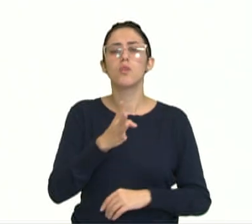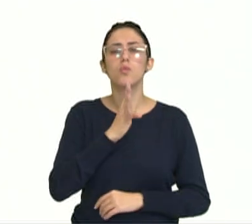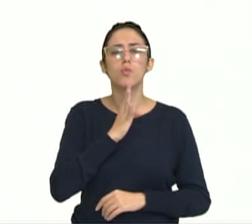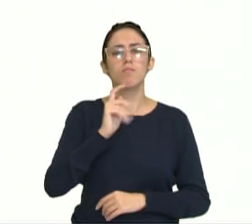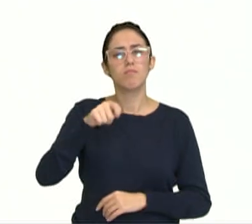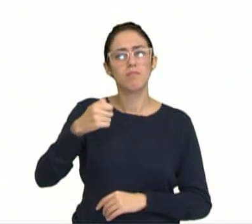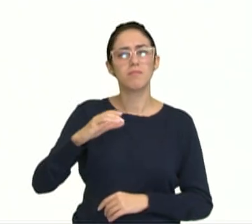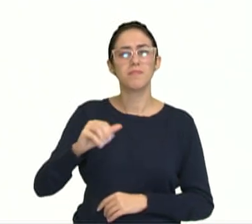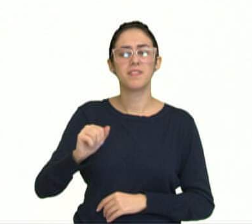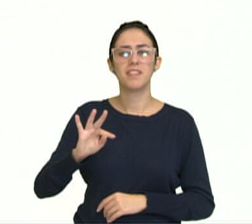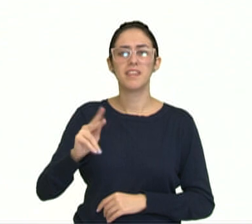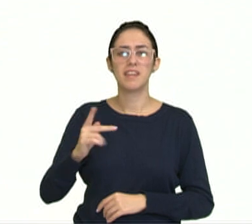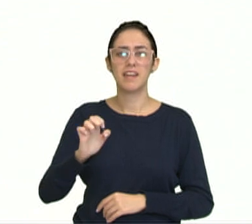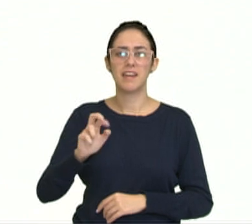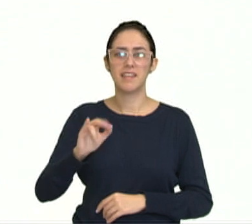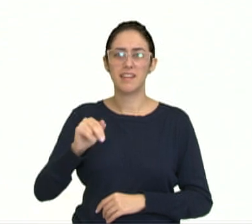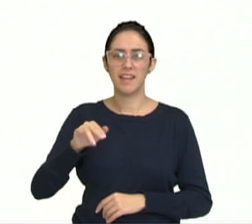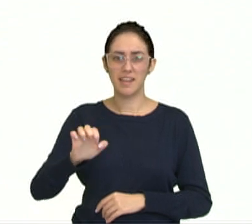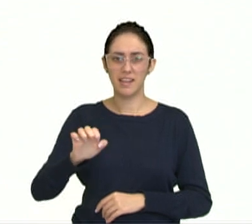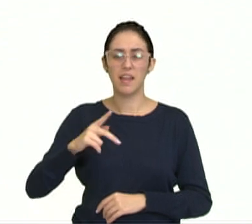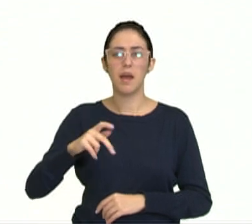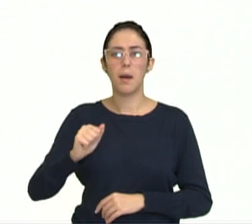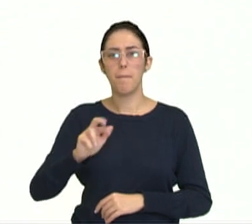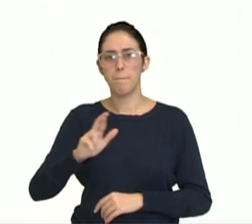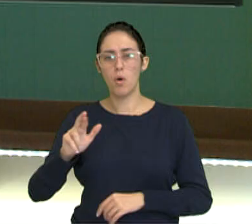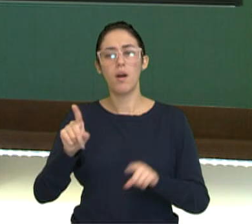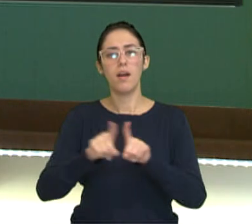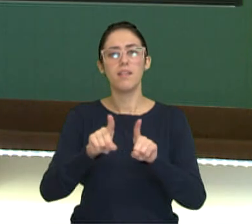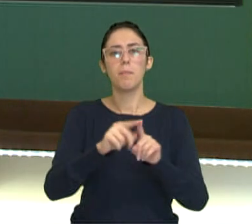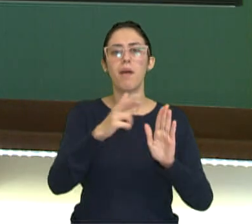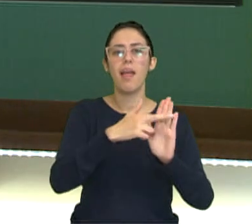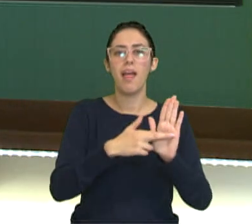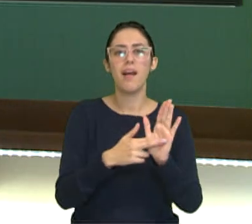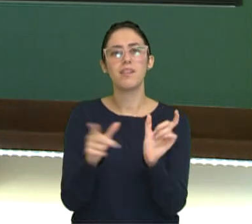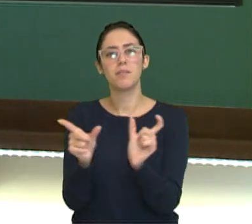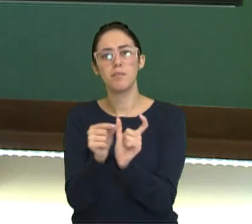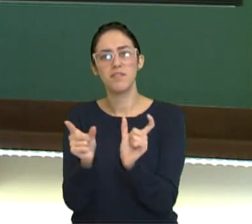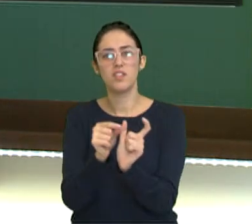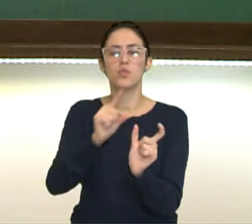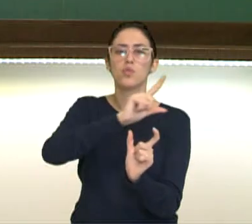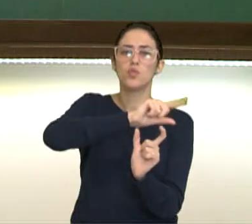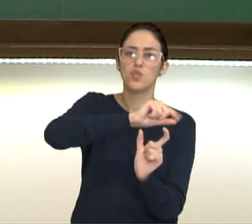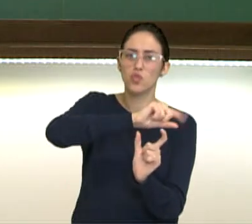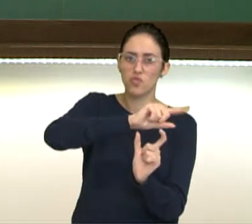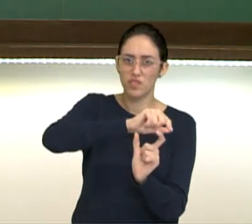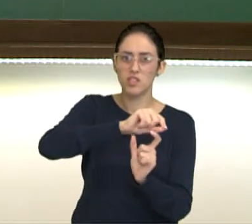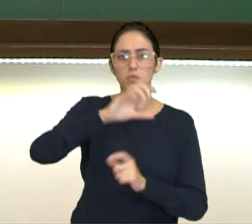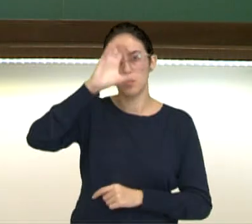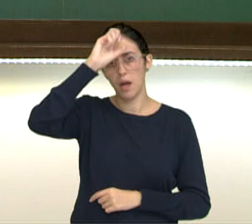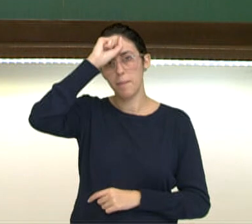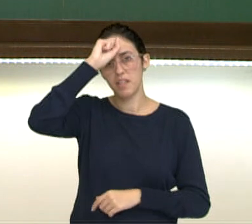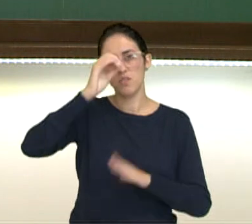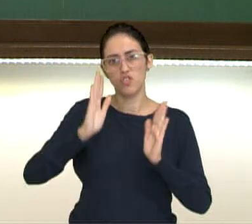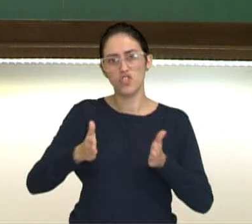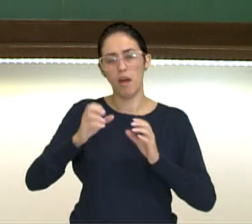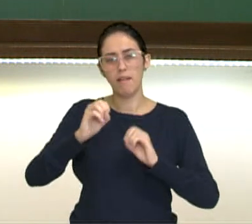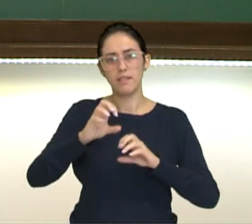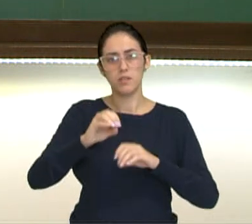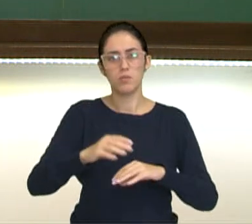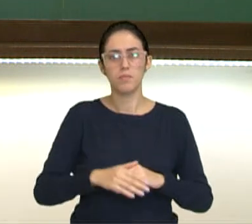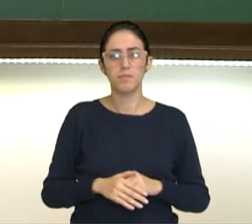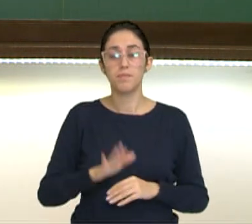pouco sobre a história de Catherine Parr e falamos um pouco sobre as regras de uso dos prefixos e os sufixos. Lembrando